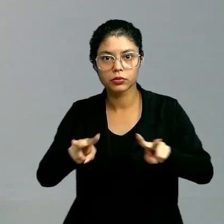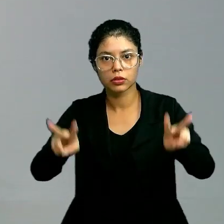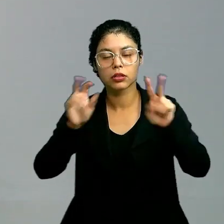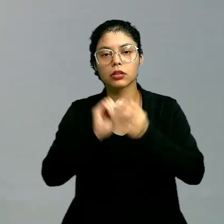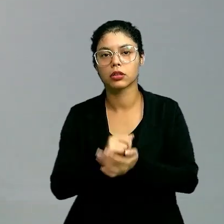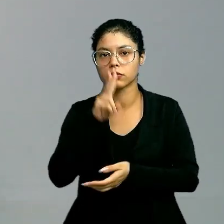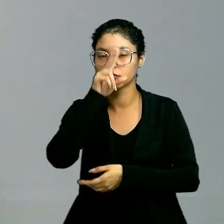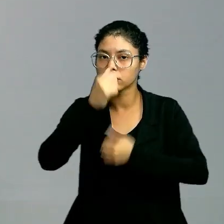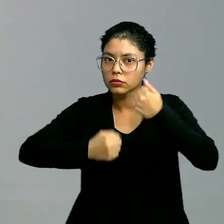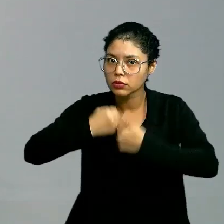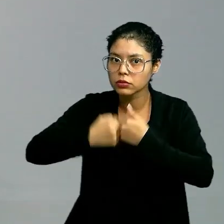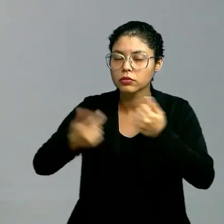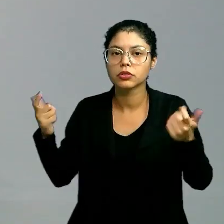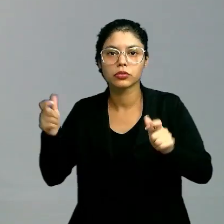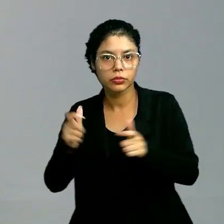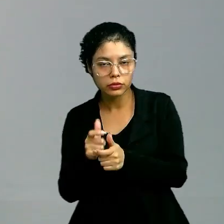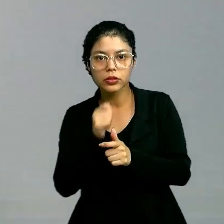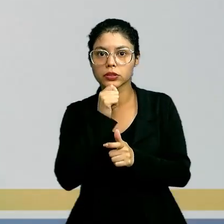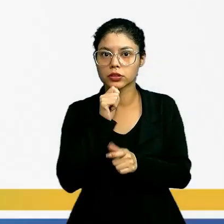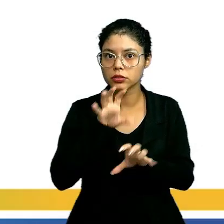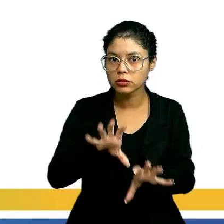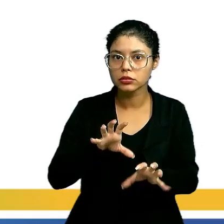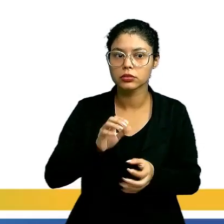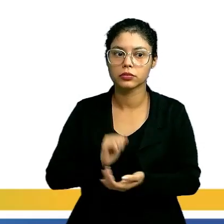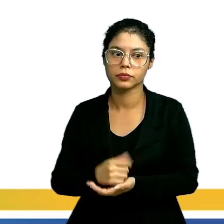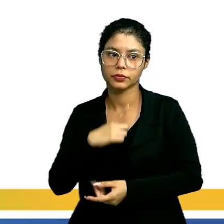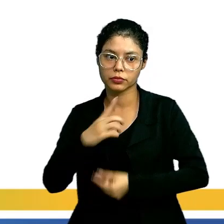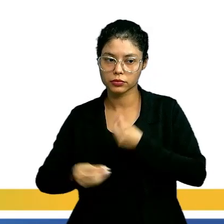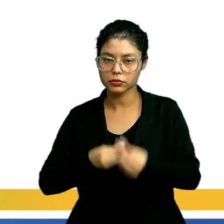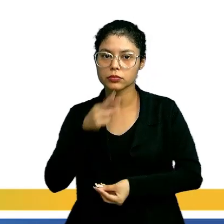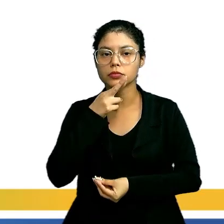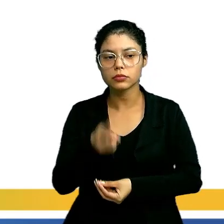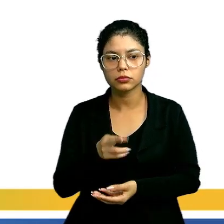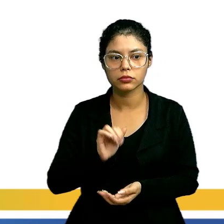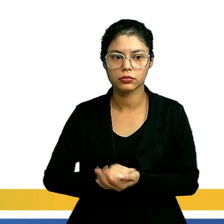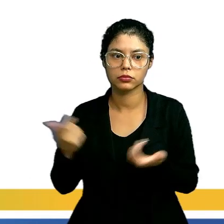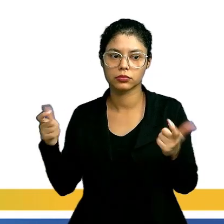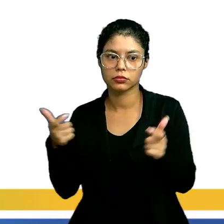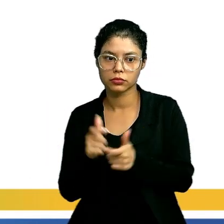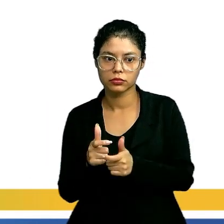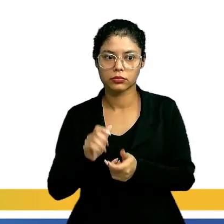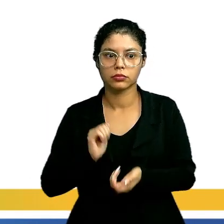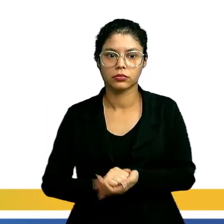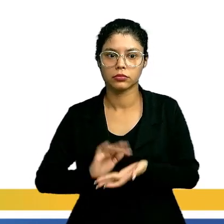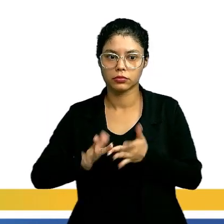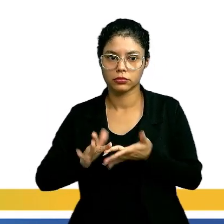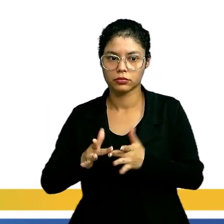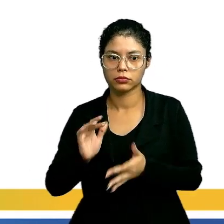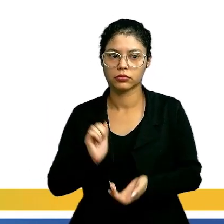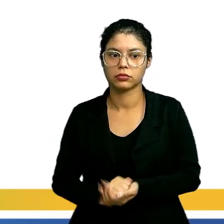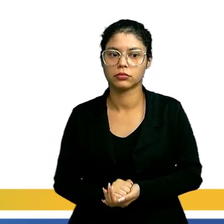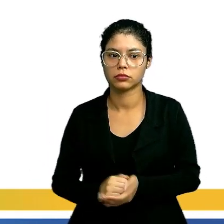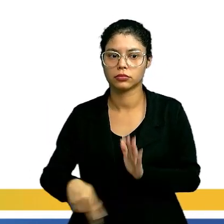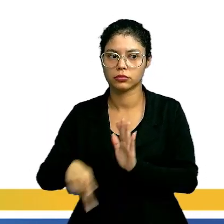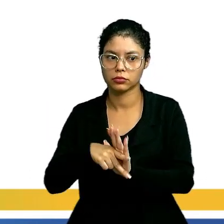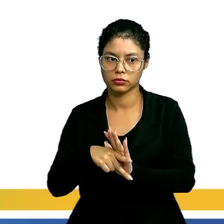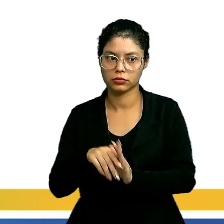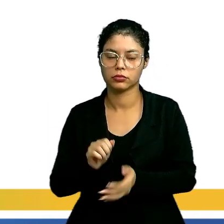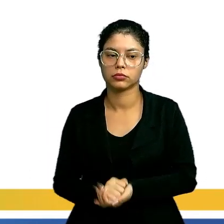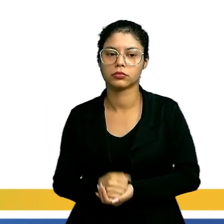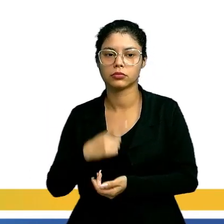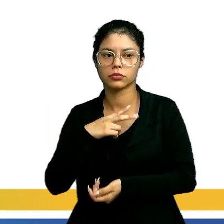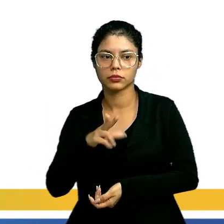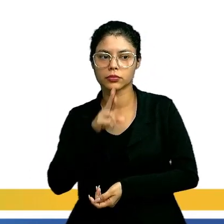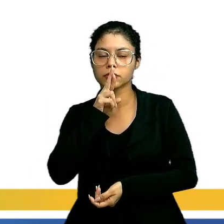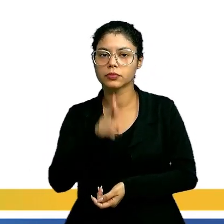que a força de atrito ela vai diminuir. Dessa forma, temos como resposta diminuir o coeficiente de atrito dinâmico entre as placas, que nos dá